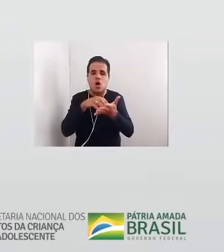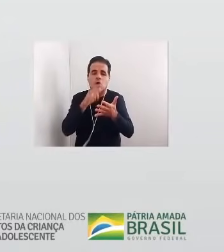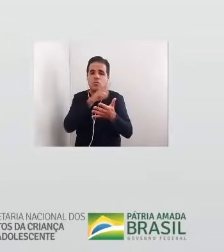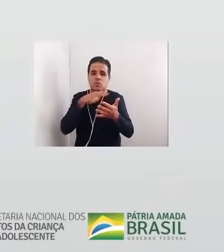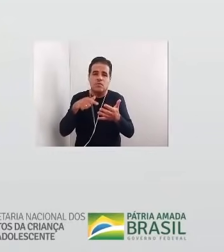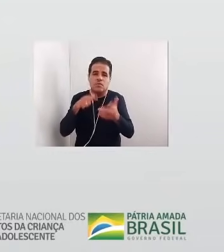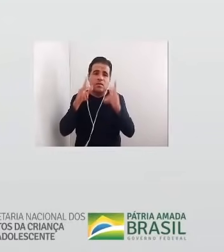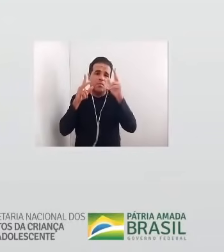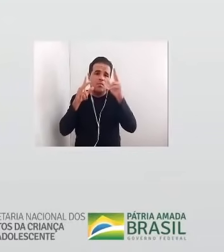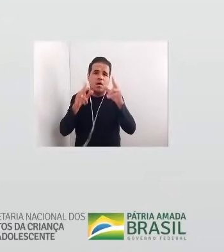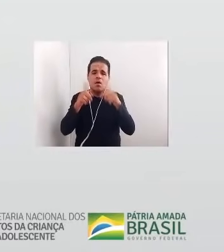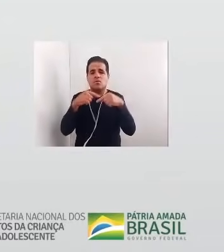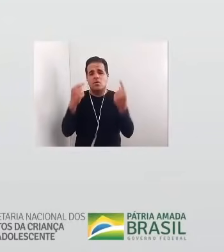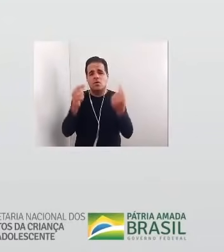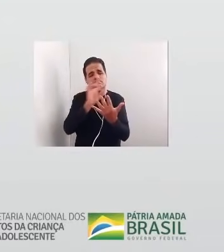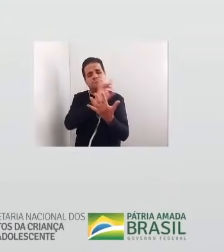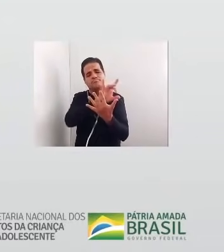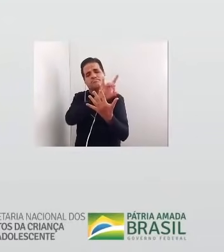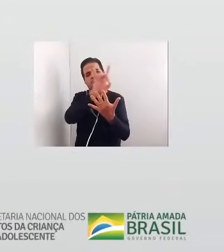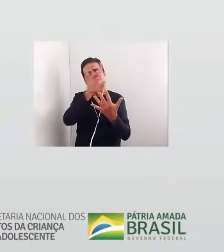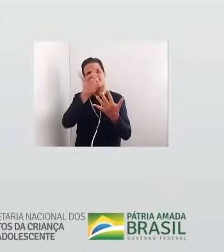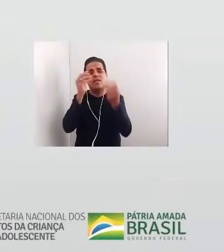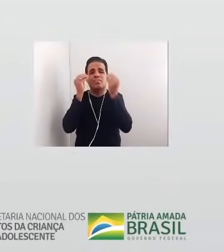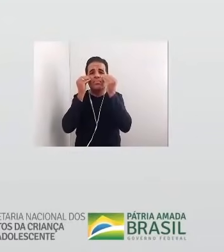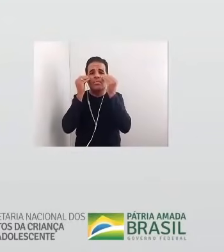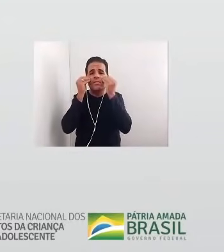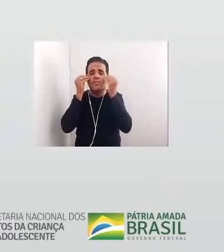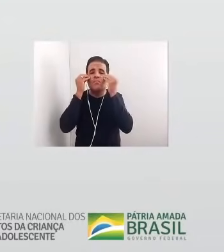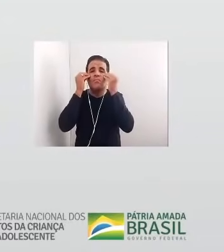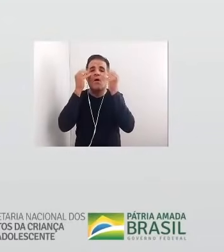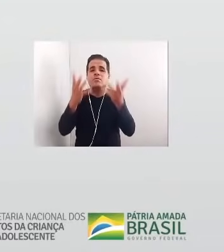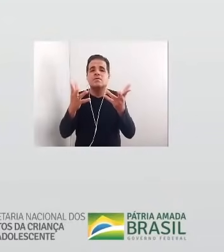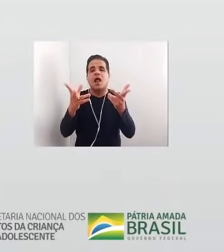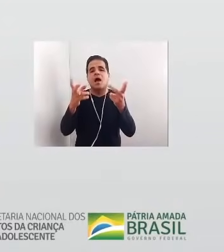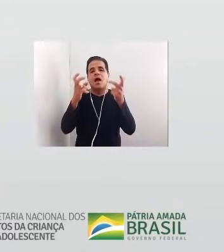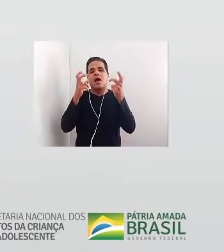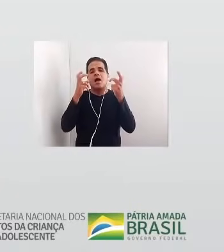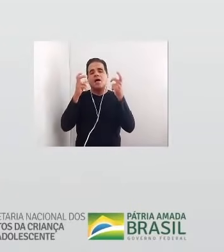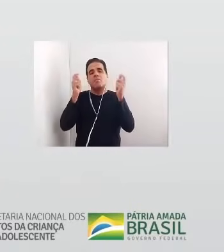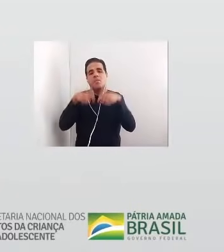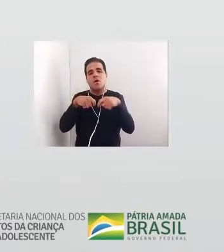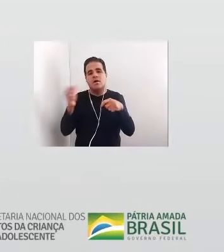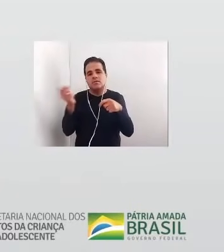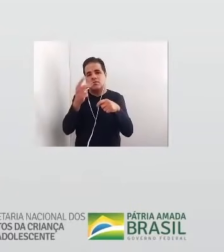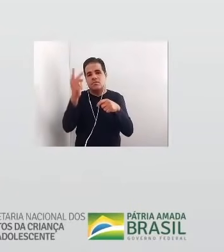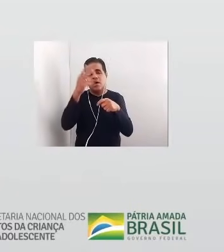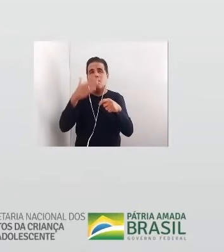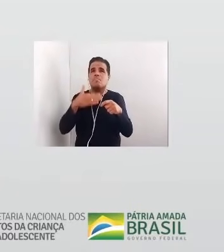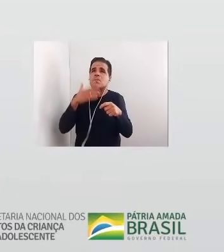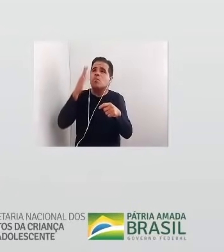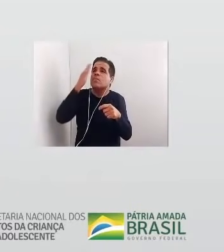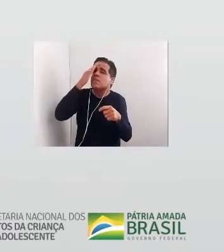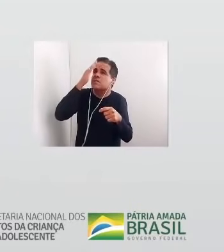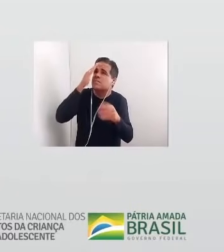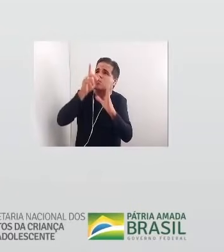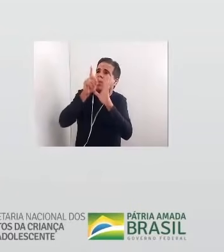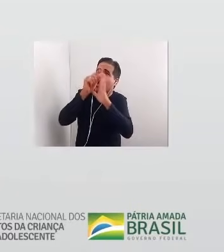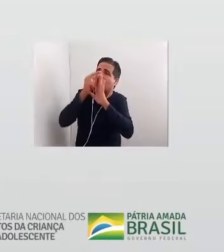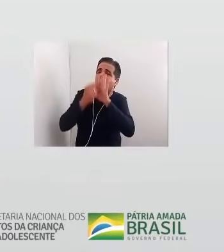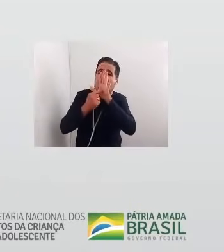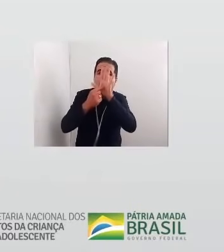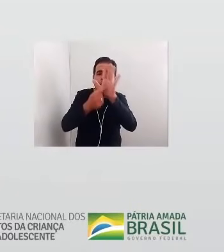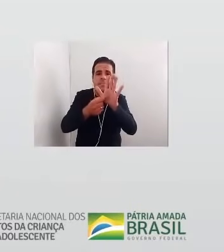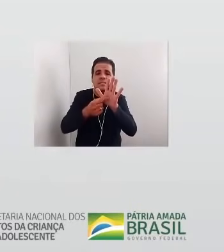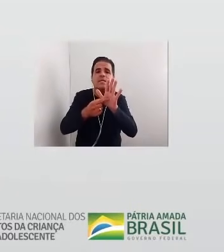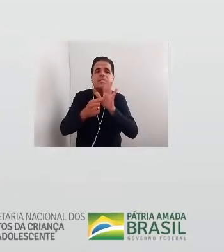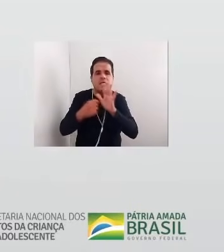tendo aqui, cada um, que tente demonstrar o valor da sua concepção para que ela seja valorizada. No meu entendimento, no artigo que eu apresentei, e